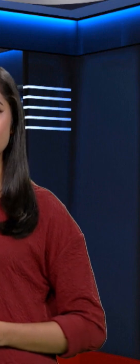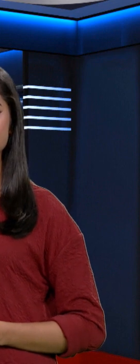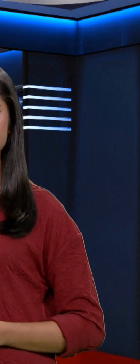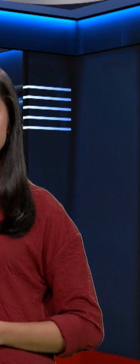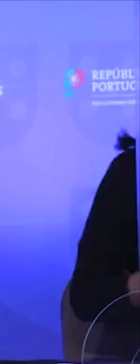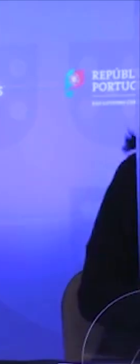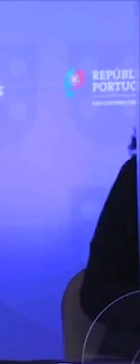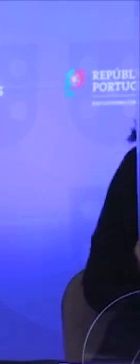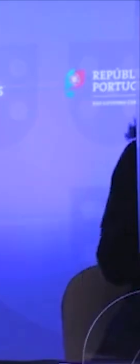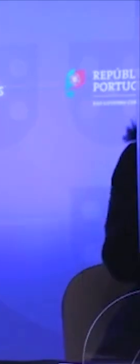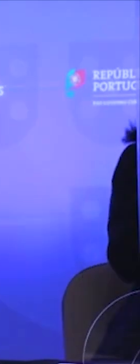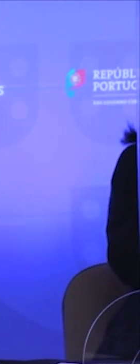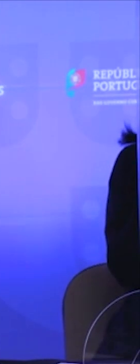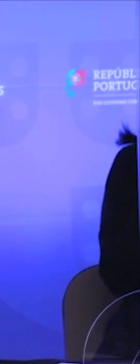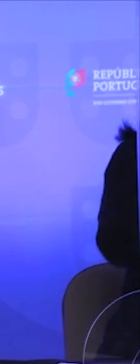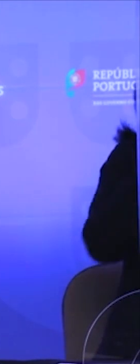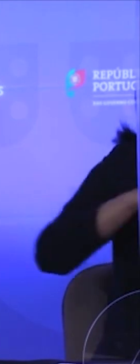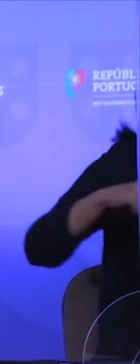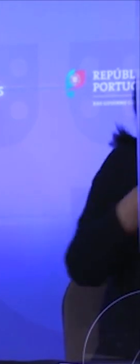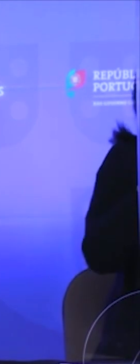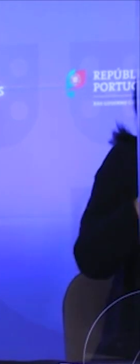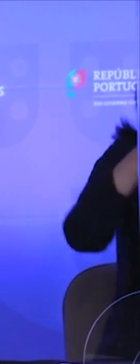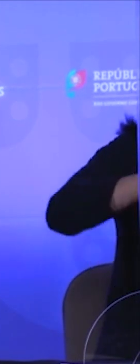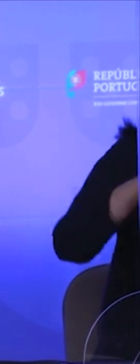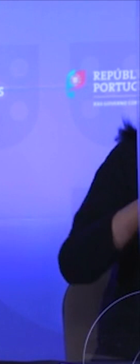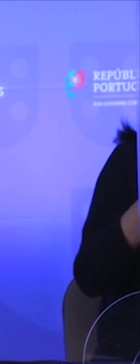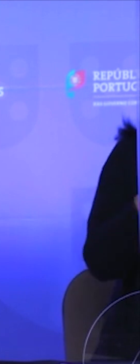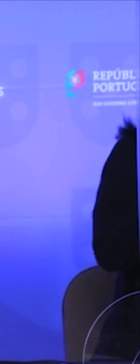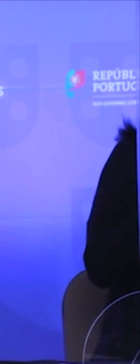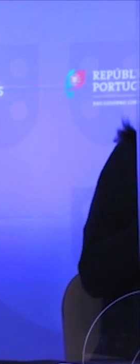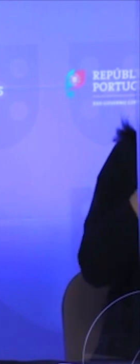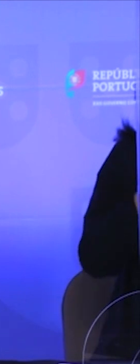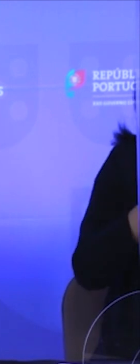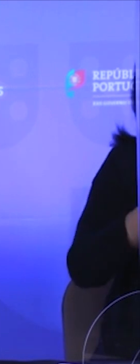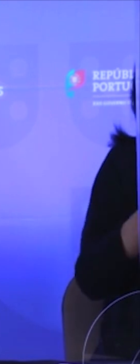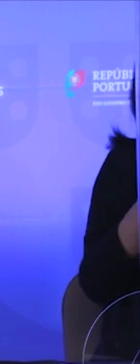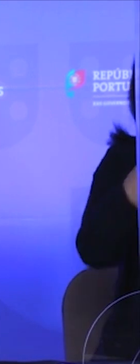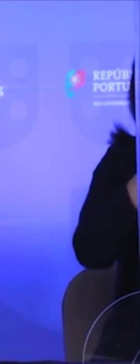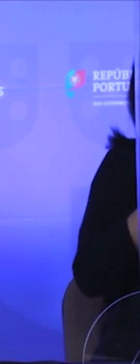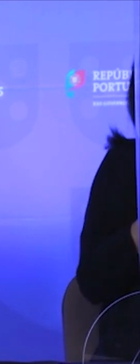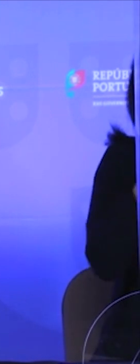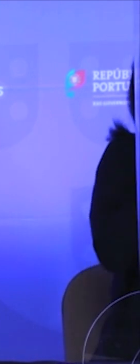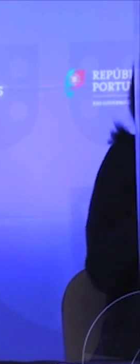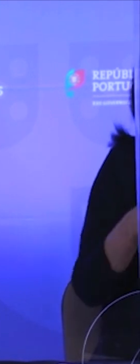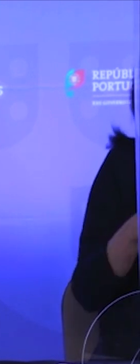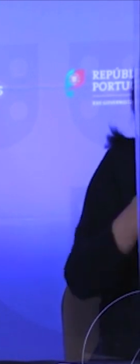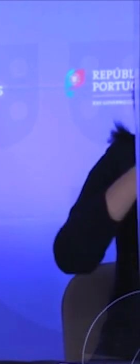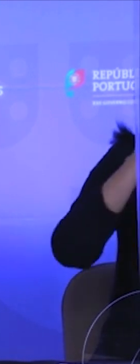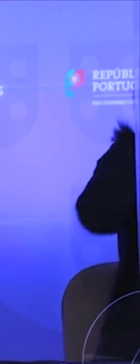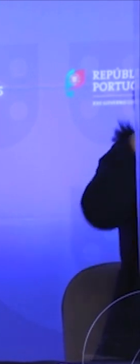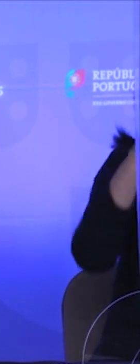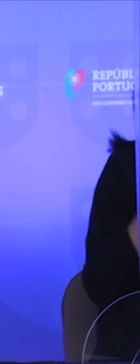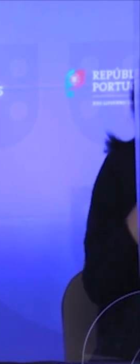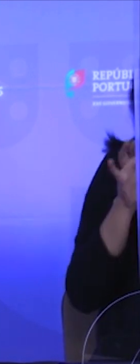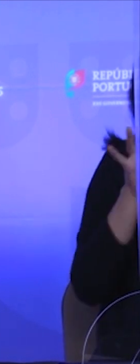epidemiológica. O Conselho de Ministros aprovou hoje a resolução que altera as medidas aplicáveis a determinados concelhos